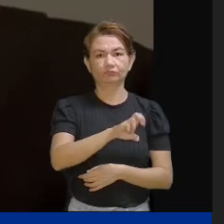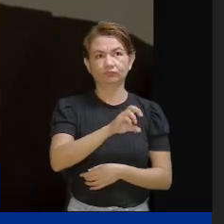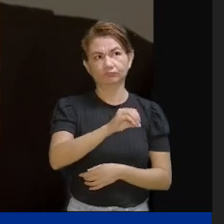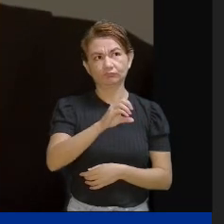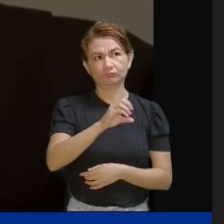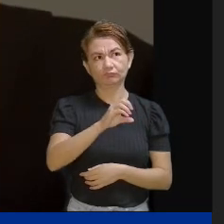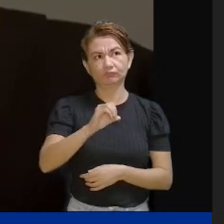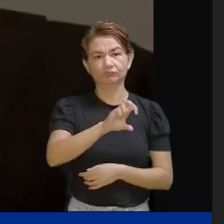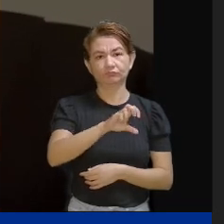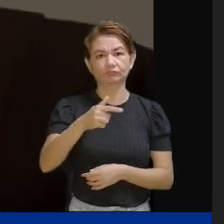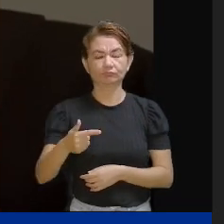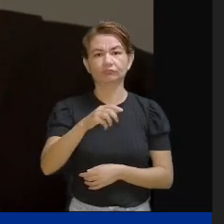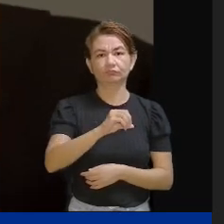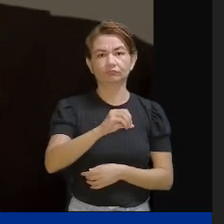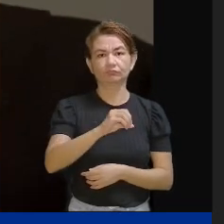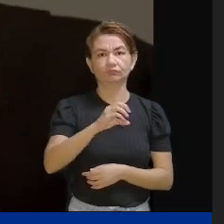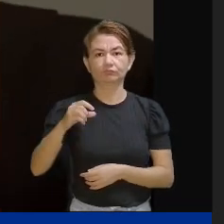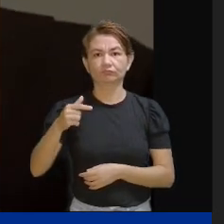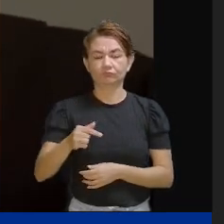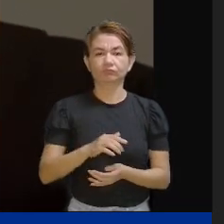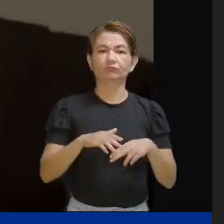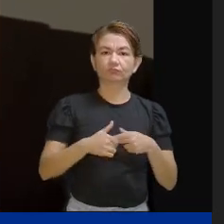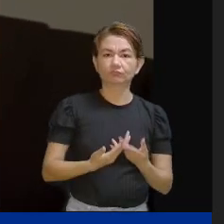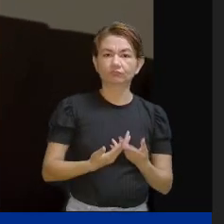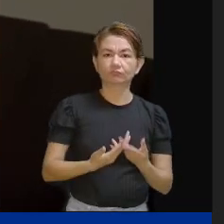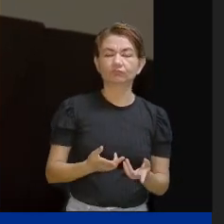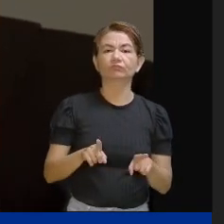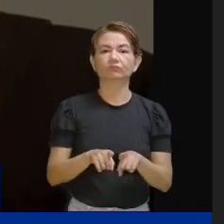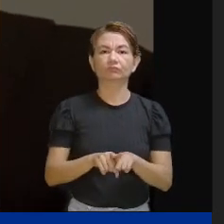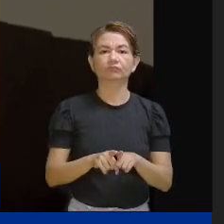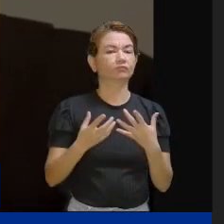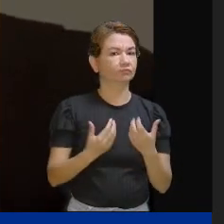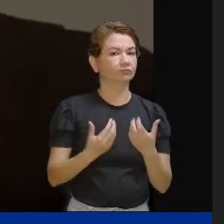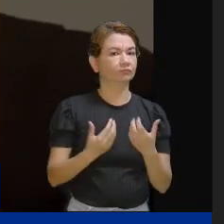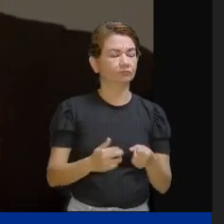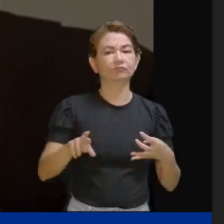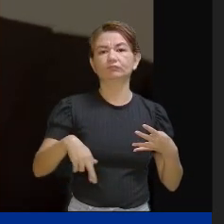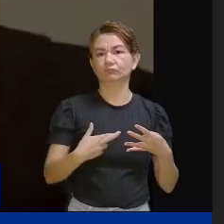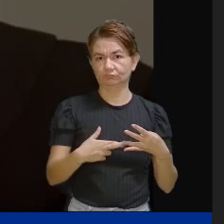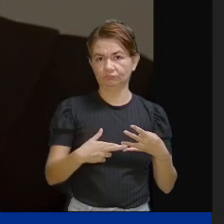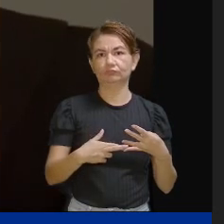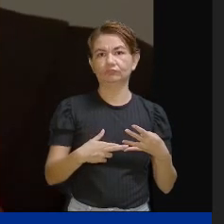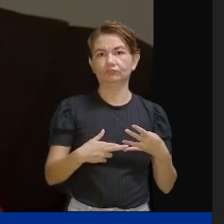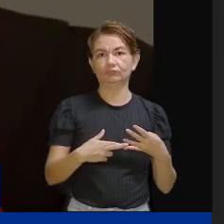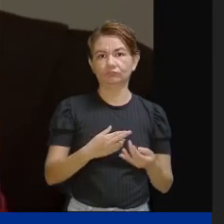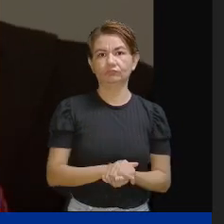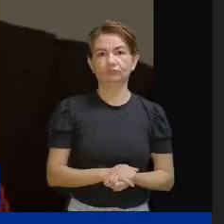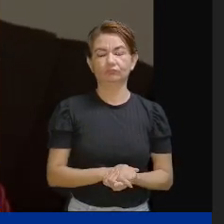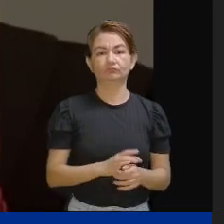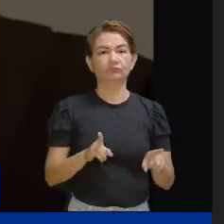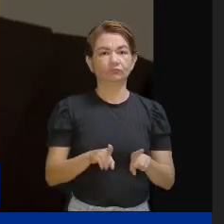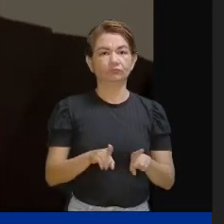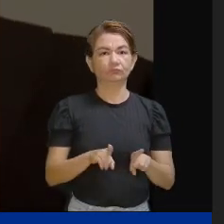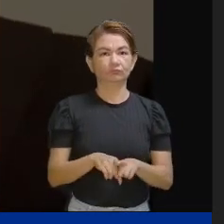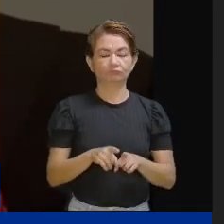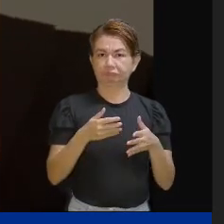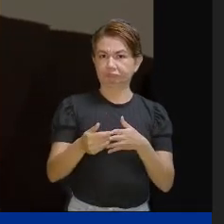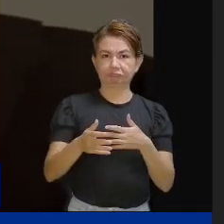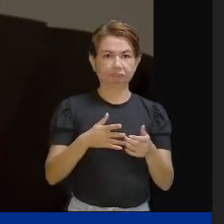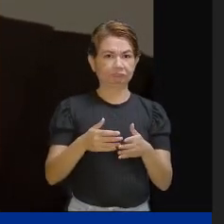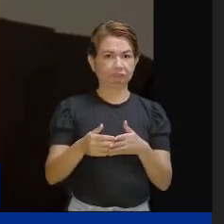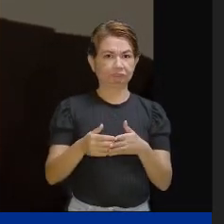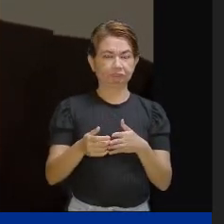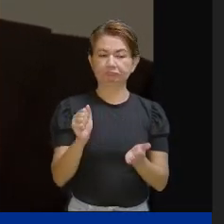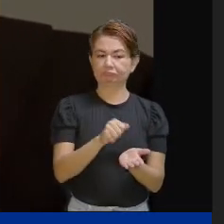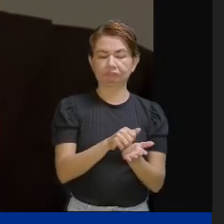52.00.127 e, por consequência, pelo total improvimento recursal, não havendo que se falar ainda em qualquer tipo de aplicação de